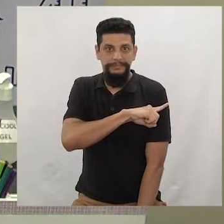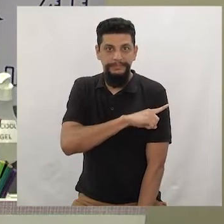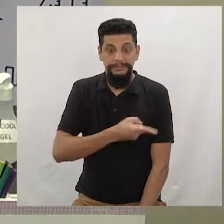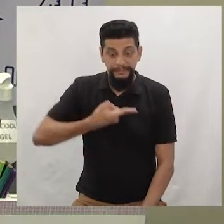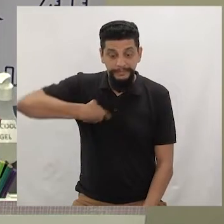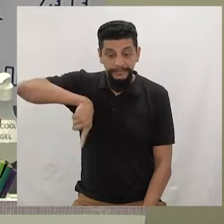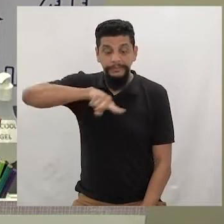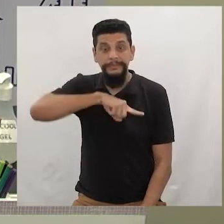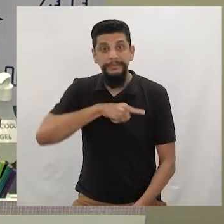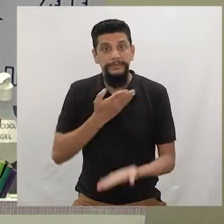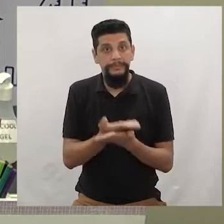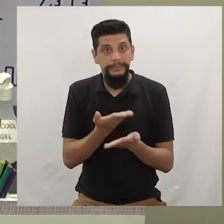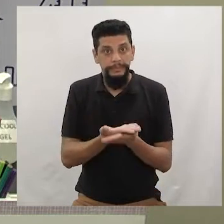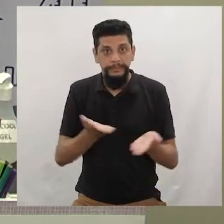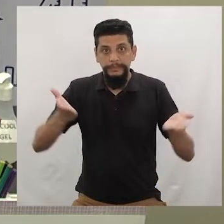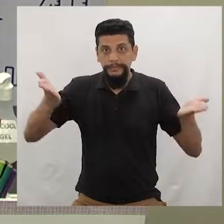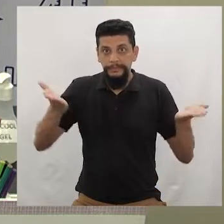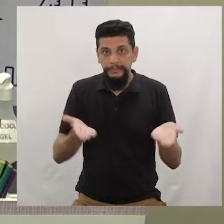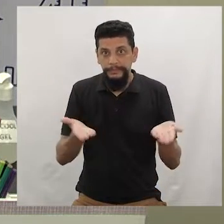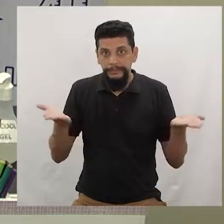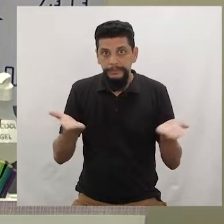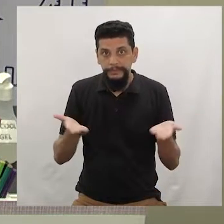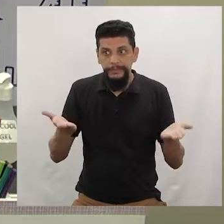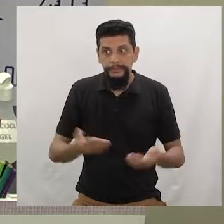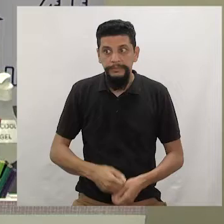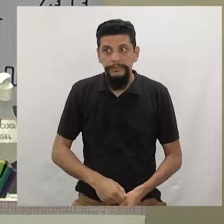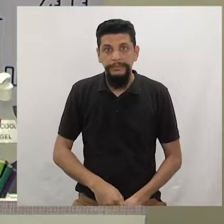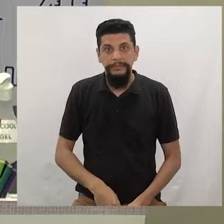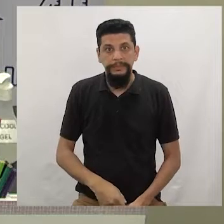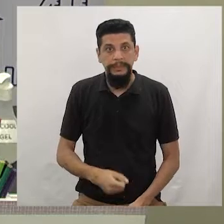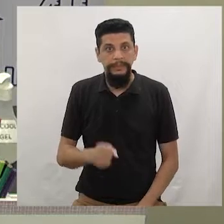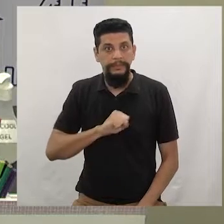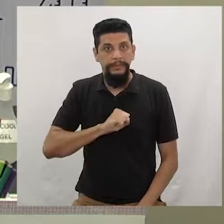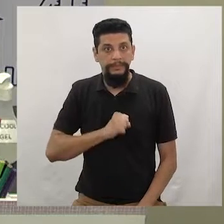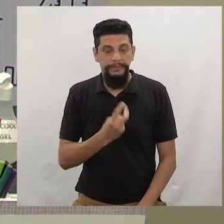A nossa aula de hoje é de número